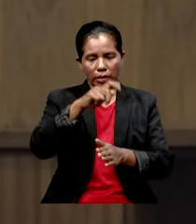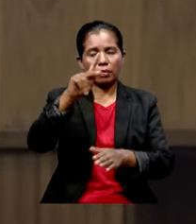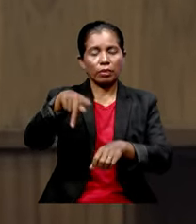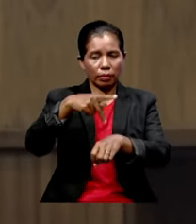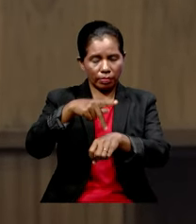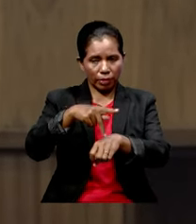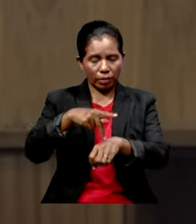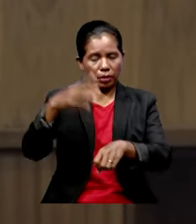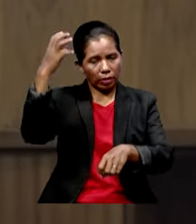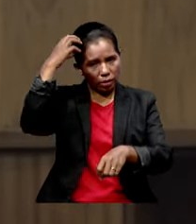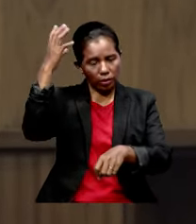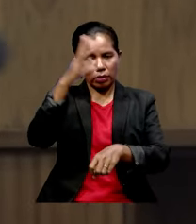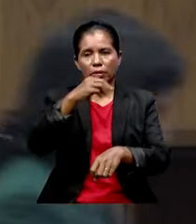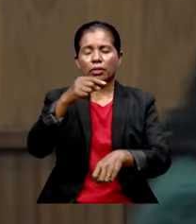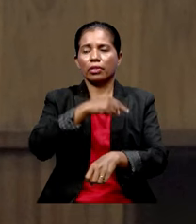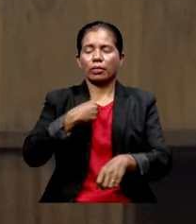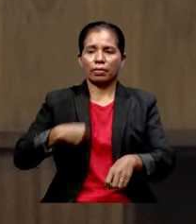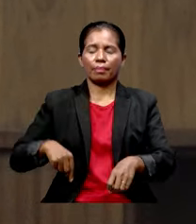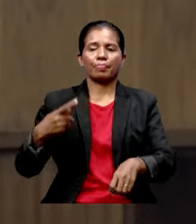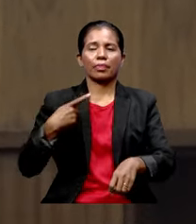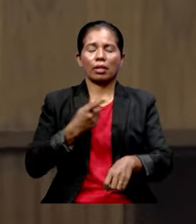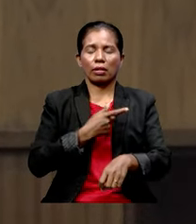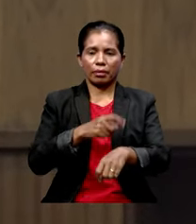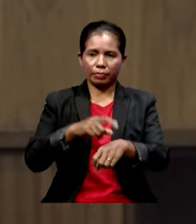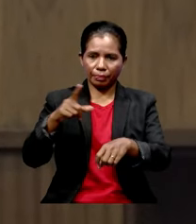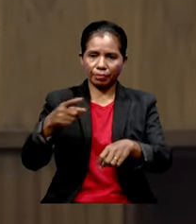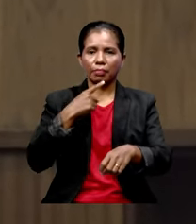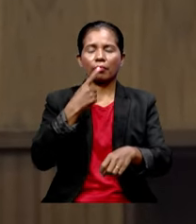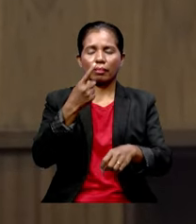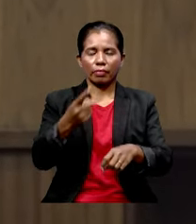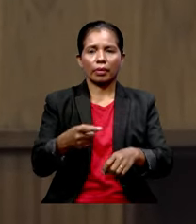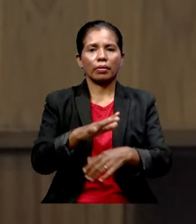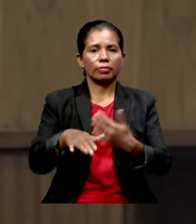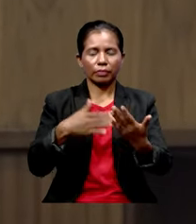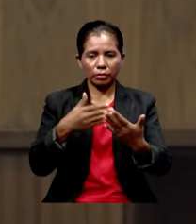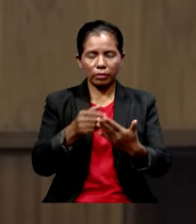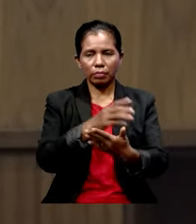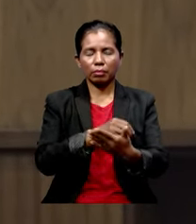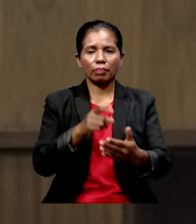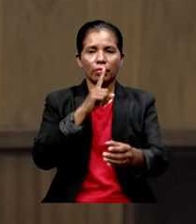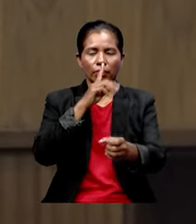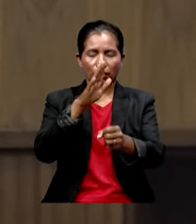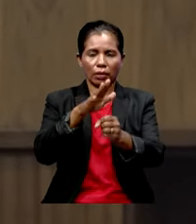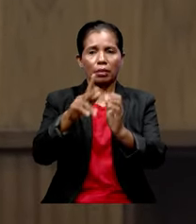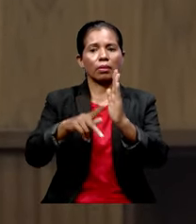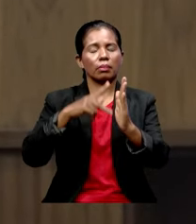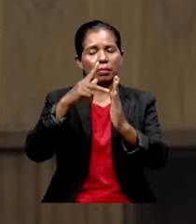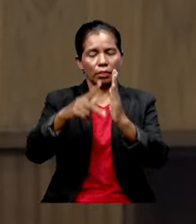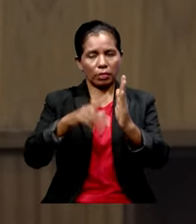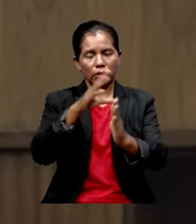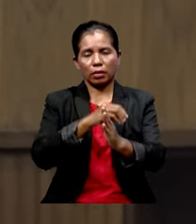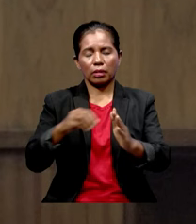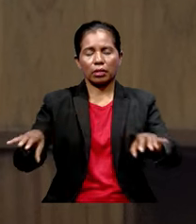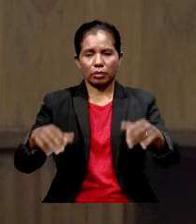Filipinas, Laos e China. O Parlamento Nacional reafirma ainda o seu compromisso com a cooperação